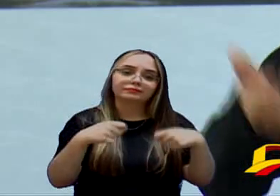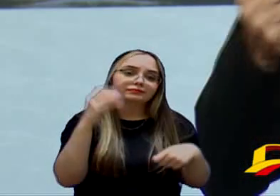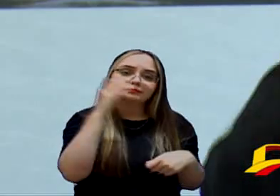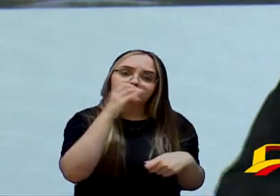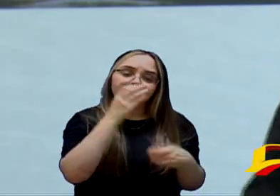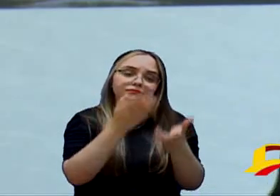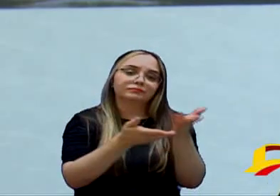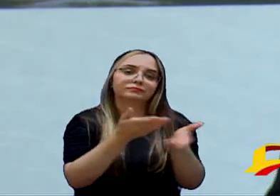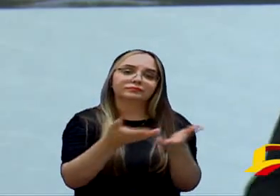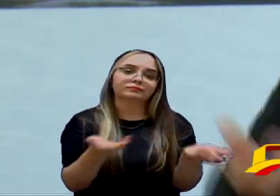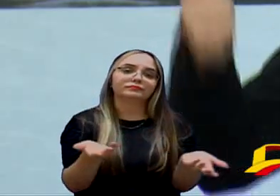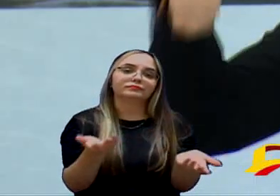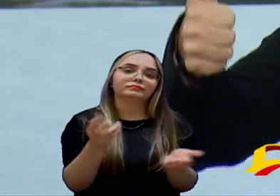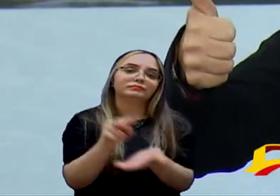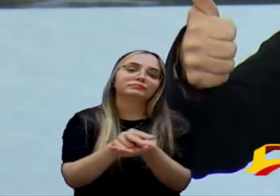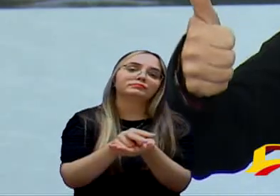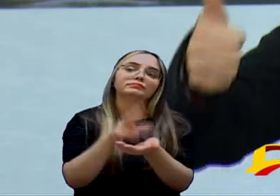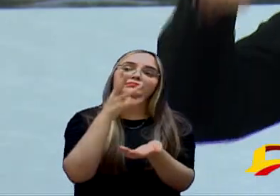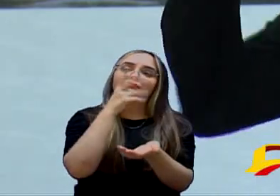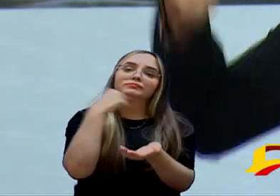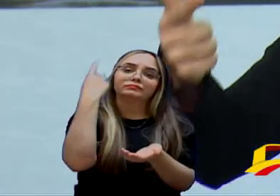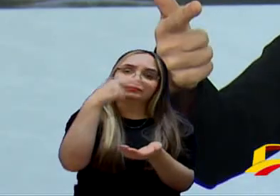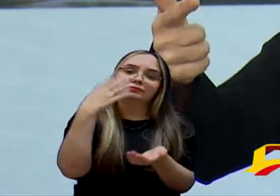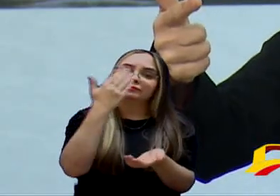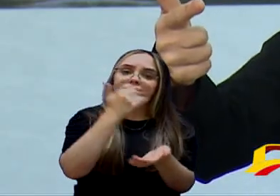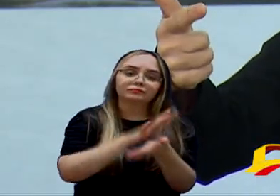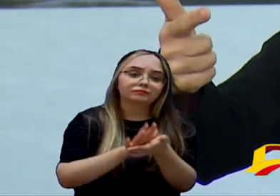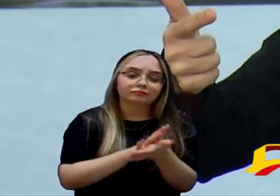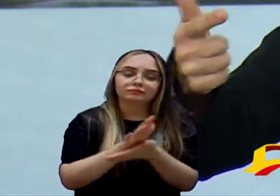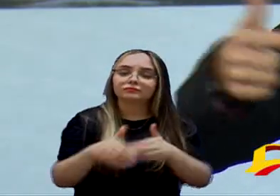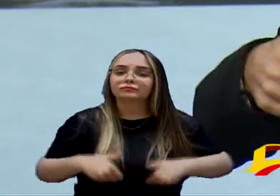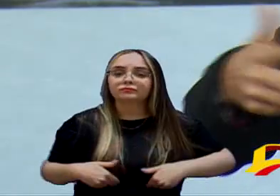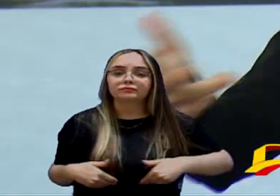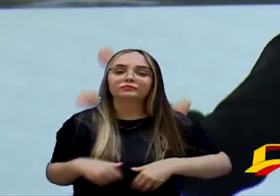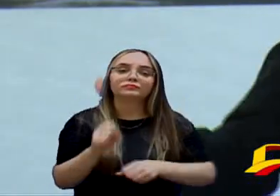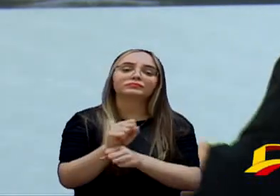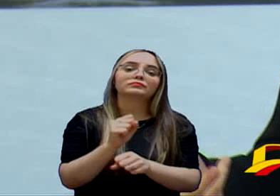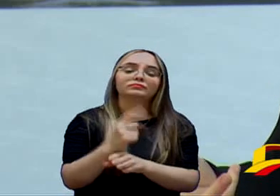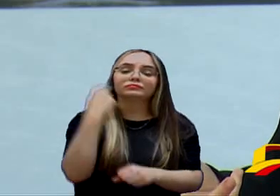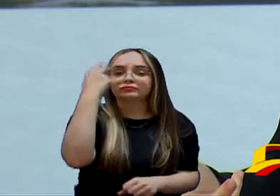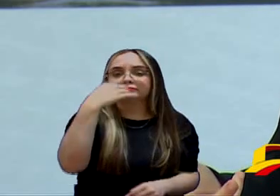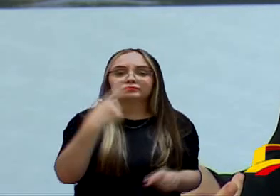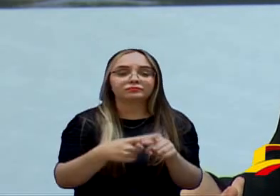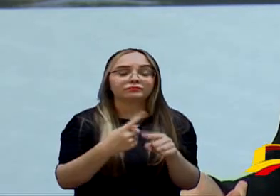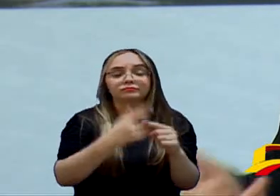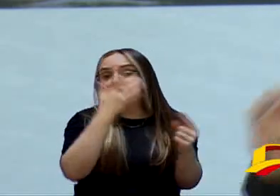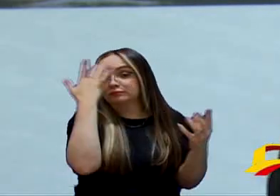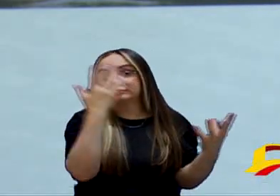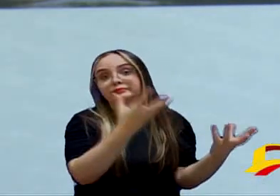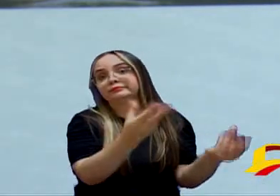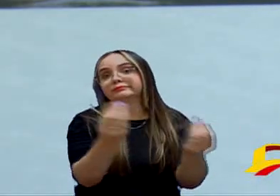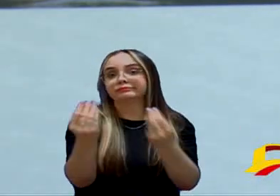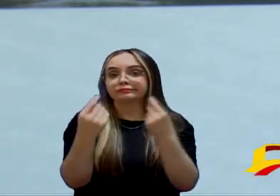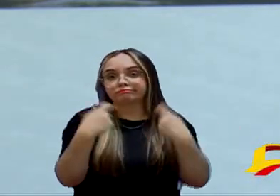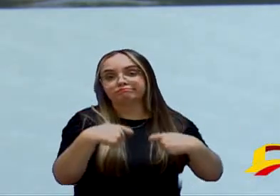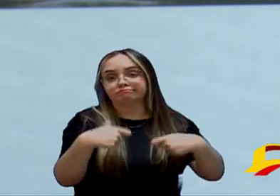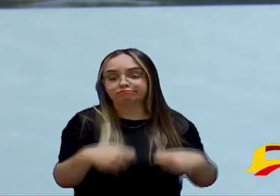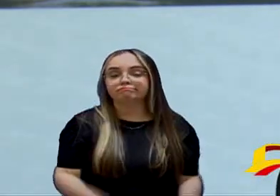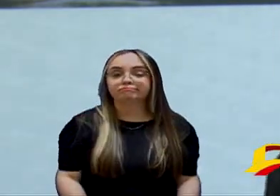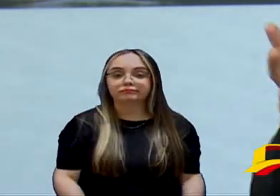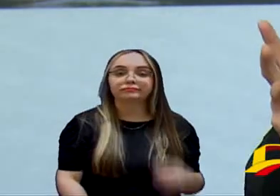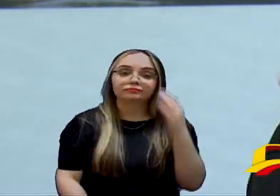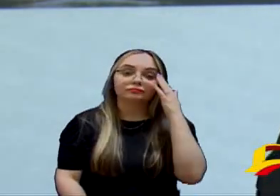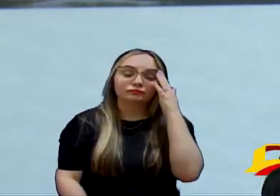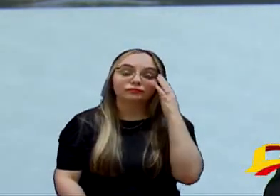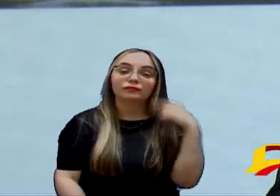auxílio ficam lá sem comer sem assistência porque tem muita gente para ser atendido Então vamos né